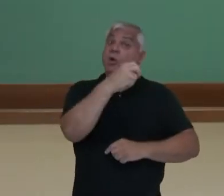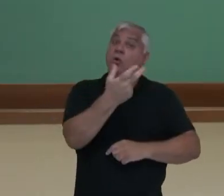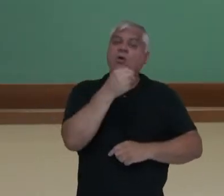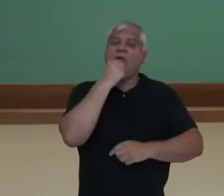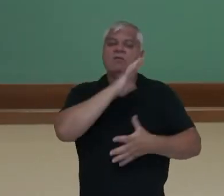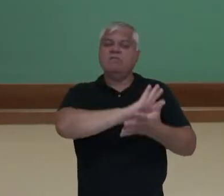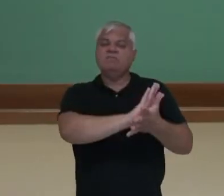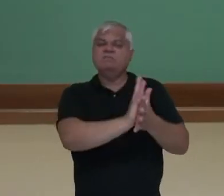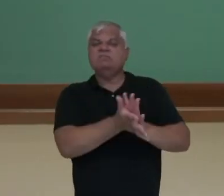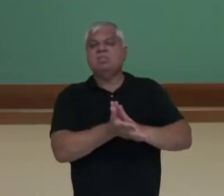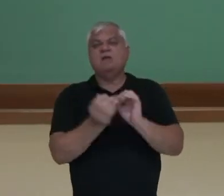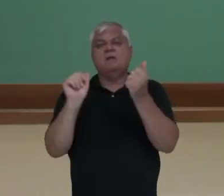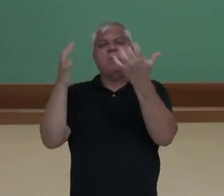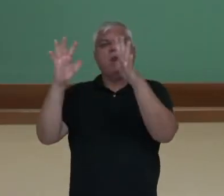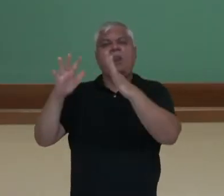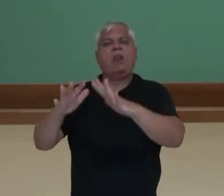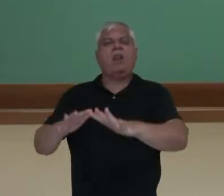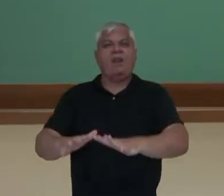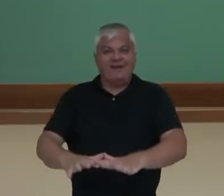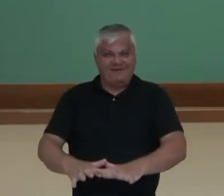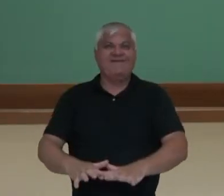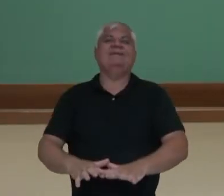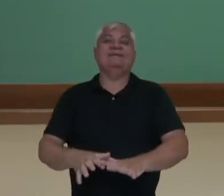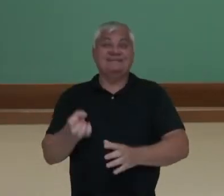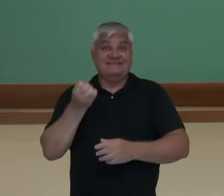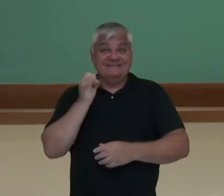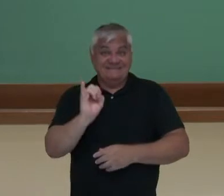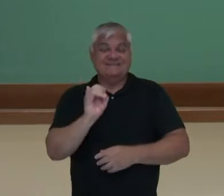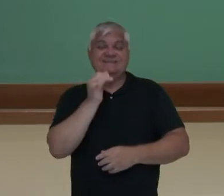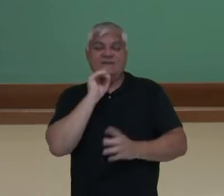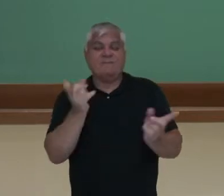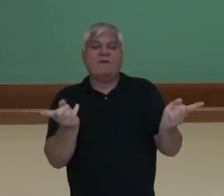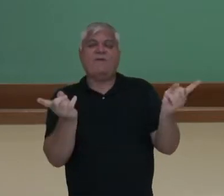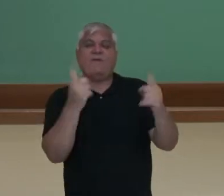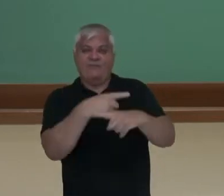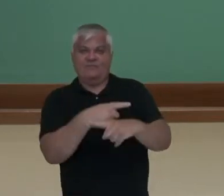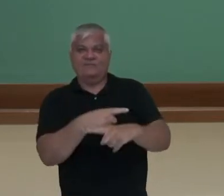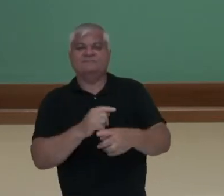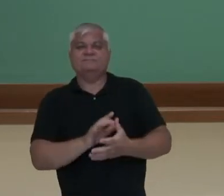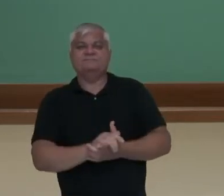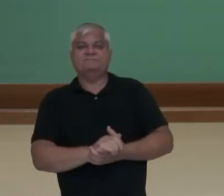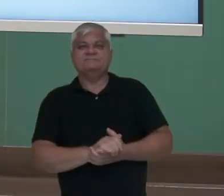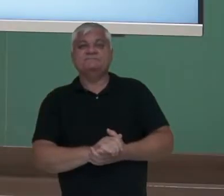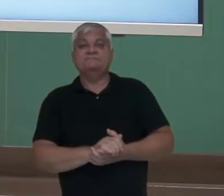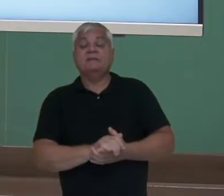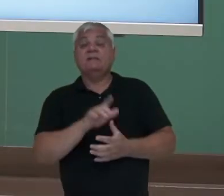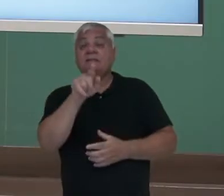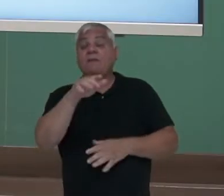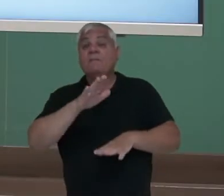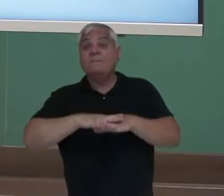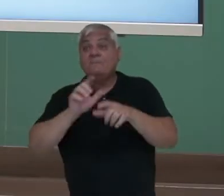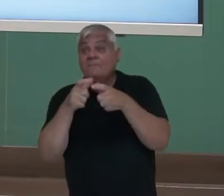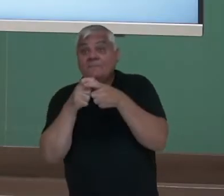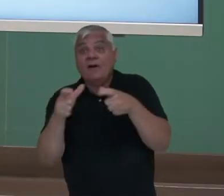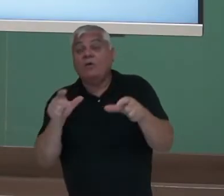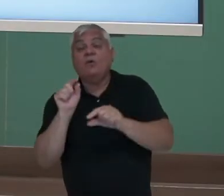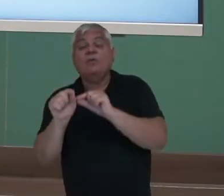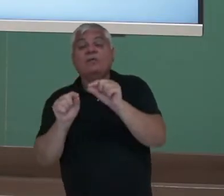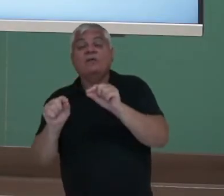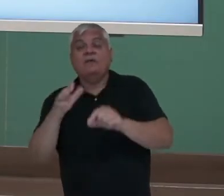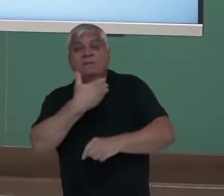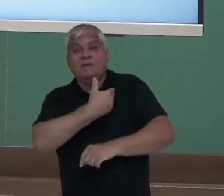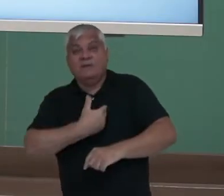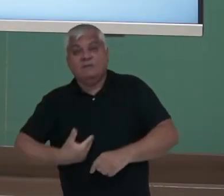o imperador, né, quando o exército era contrário a esse imperador, né? E a maior parte desses imperadores